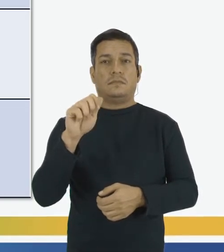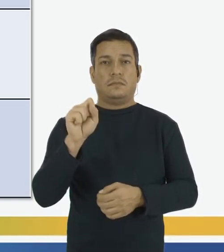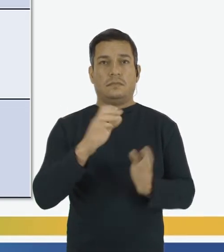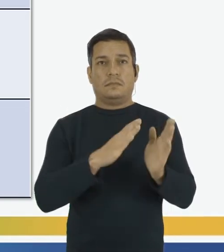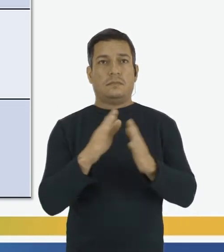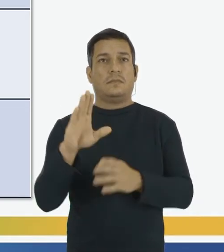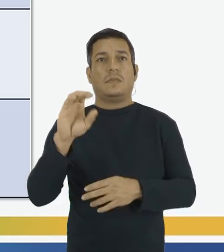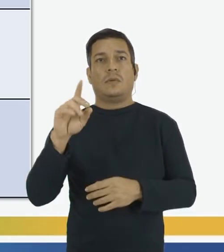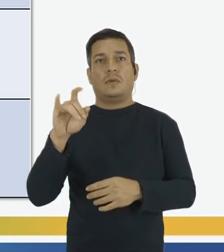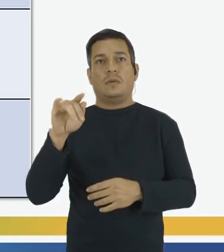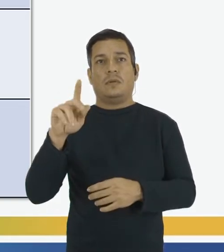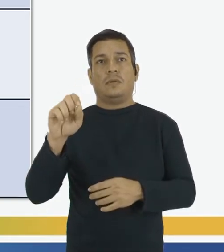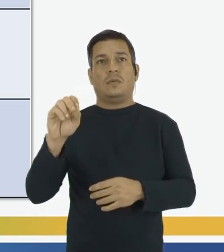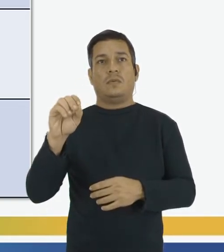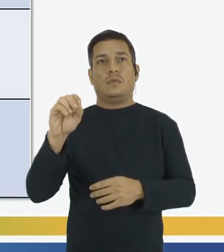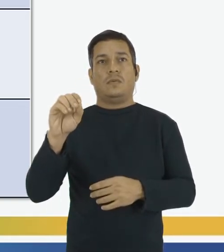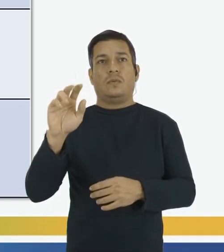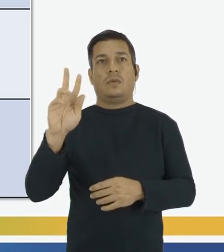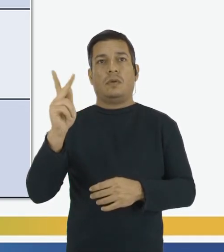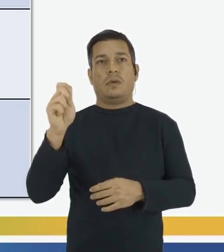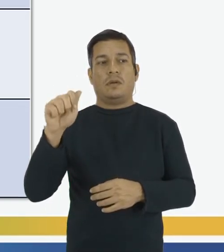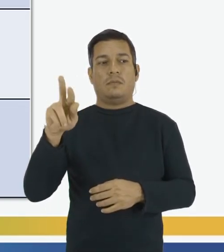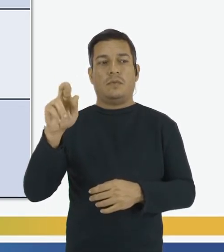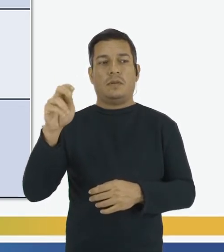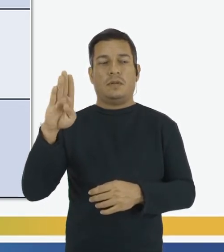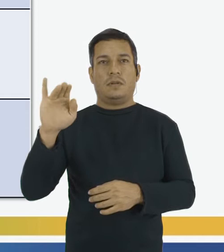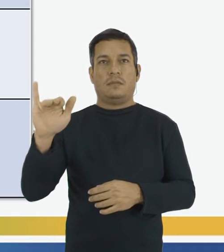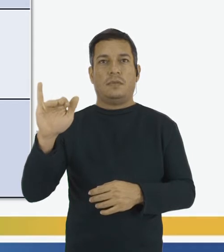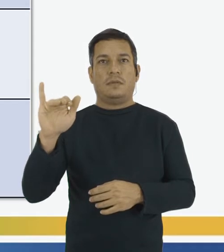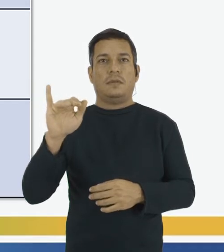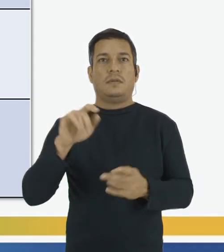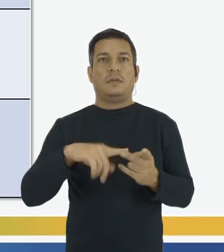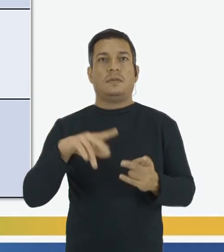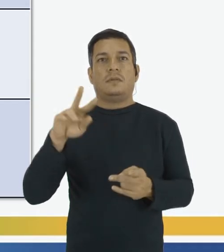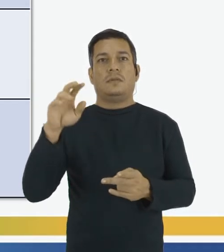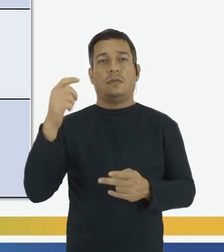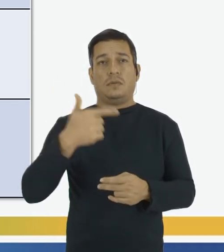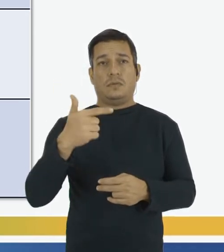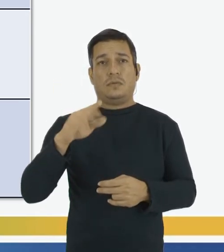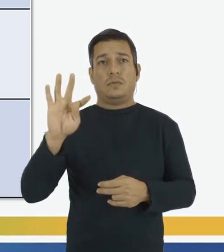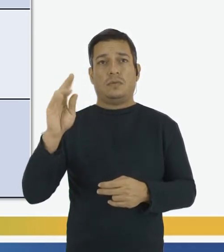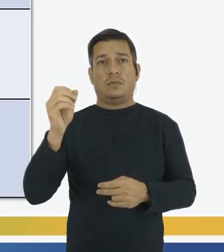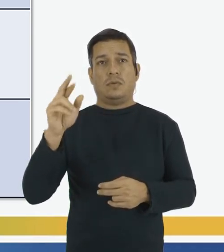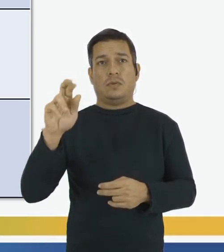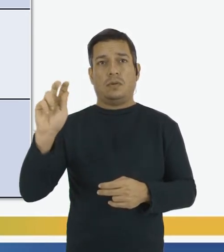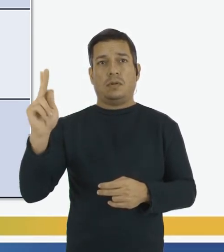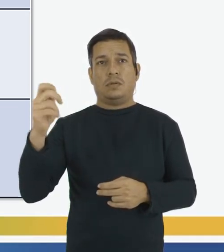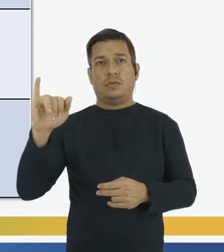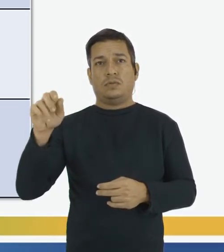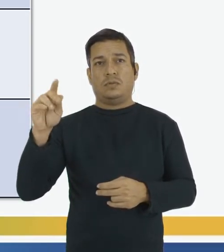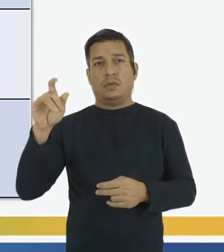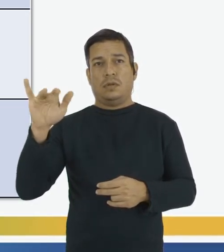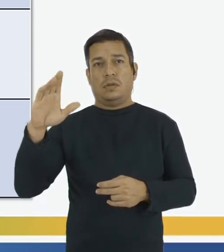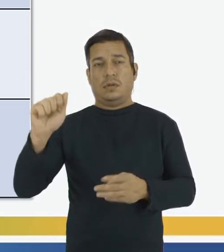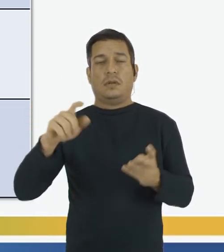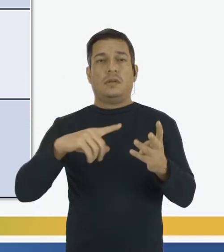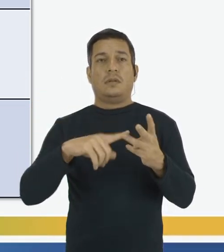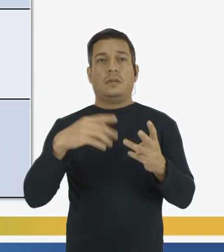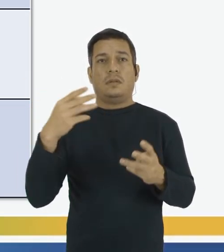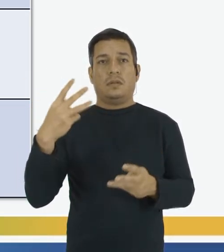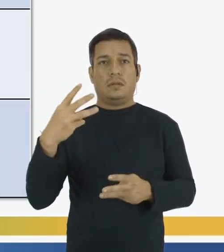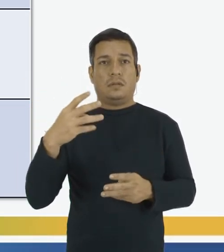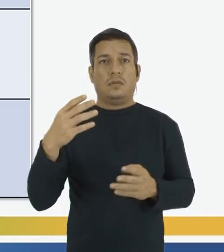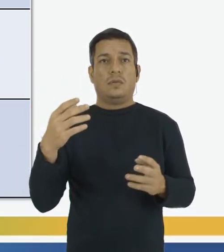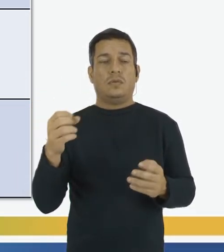do Código de Hammurabi, do Torá judaica e do Novo Testamento. E nós temos o